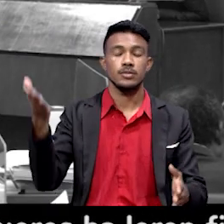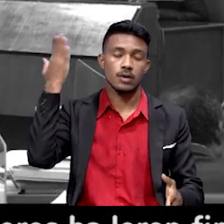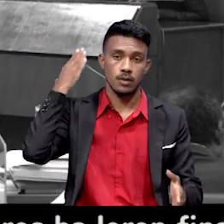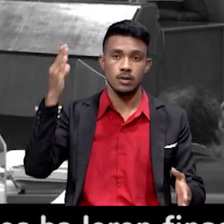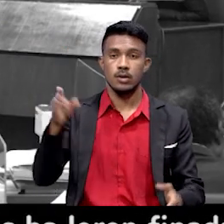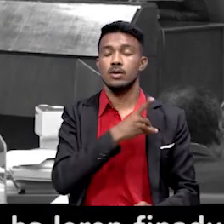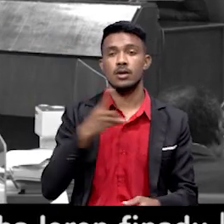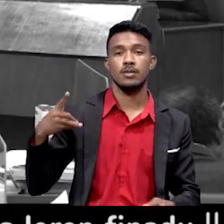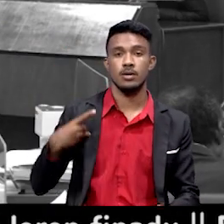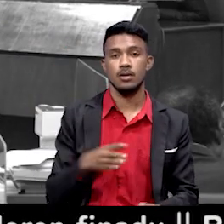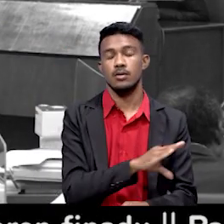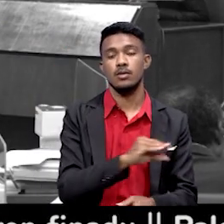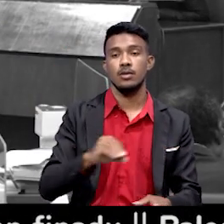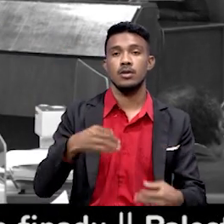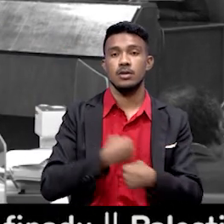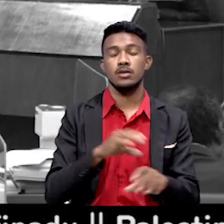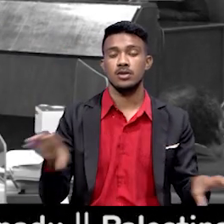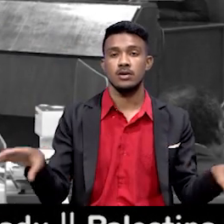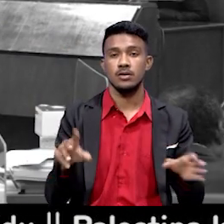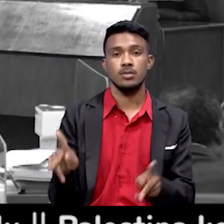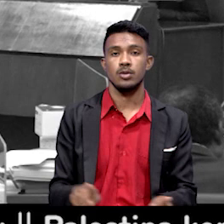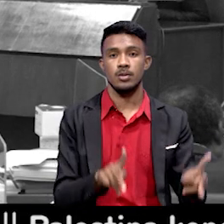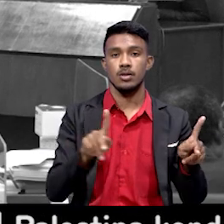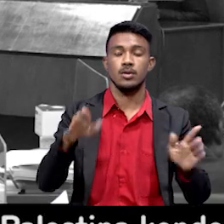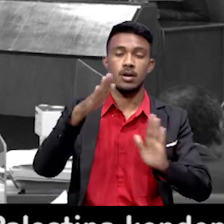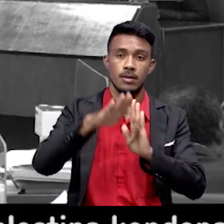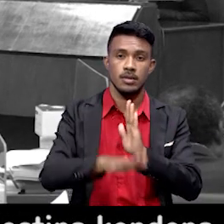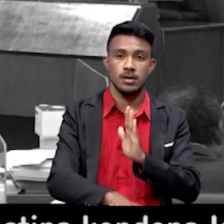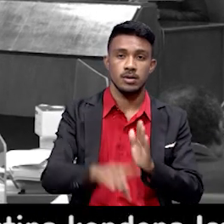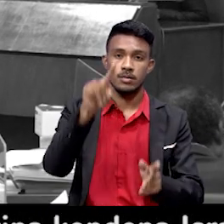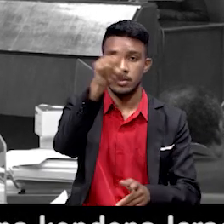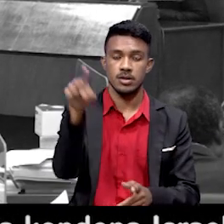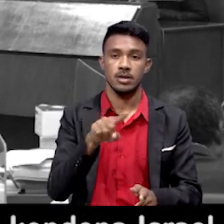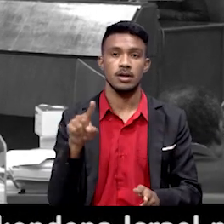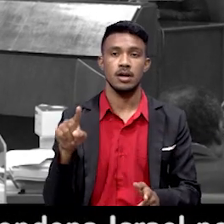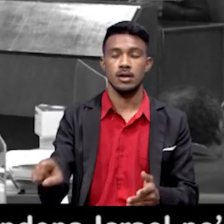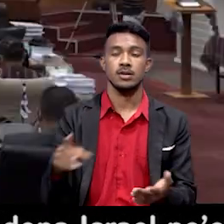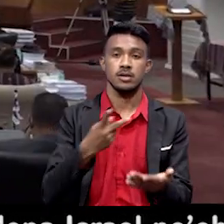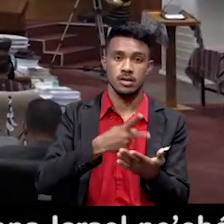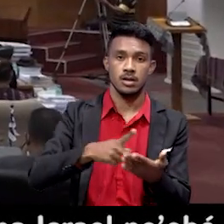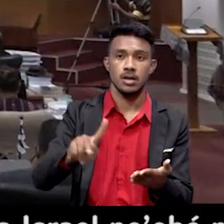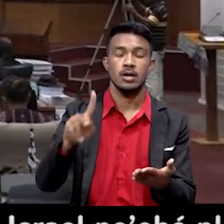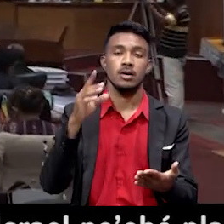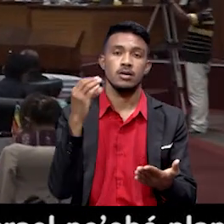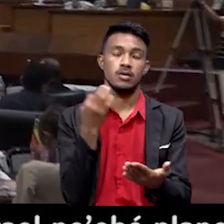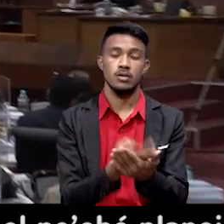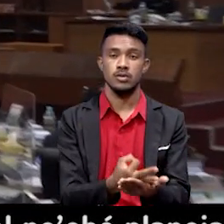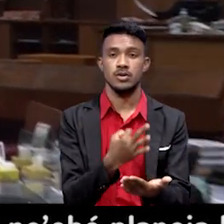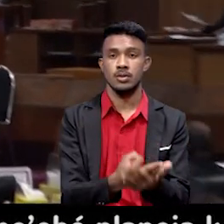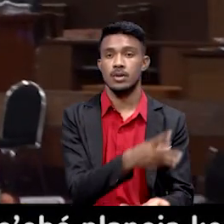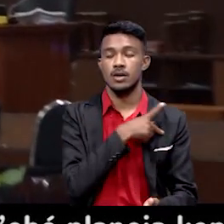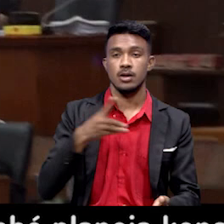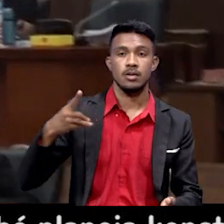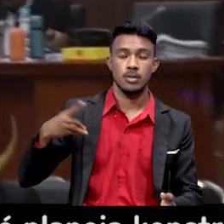no ex-titular husi cargo público hodi ha menos percentagem salário vencimento ex-deputado no